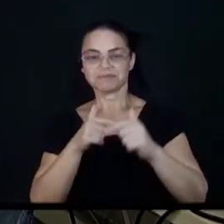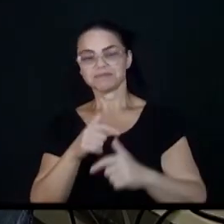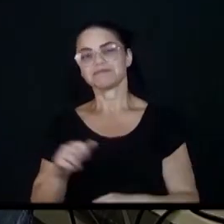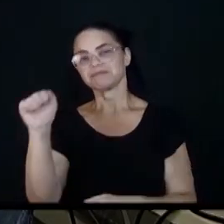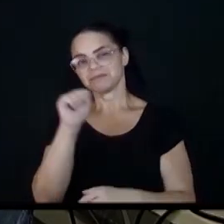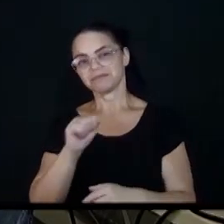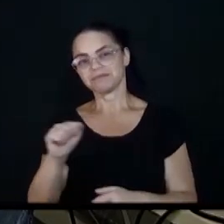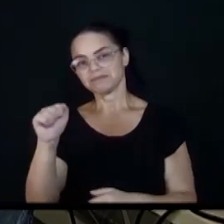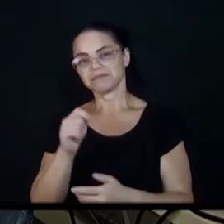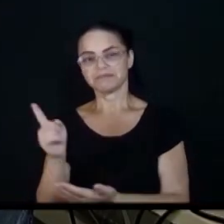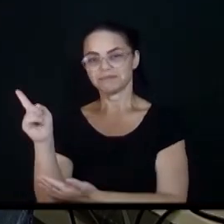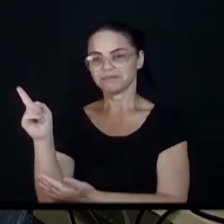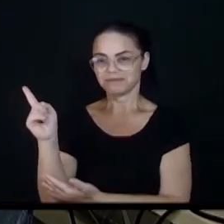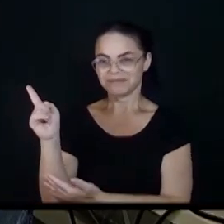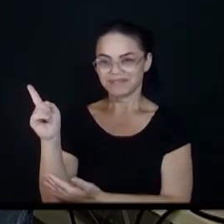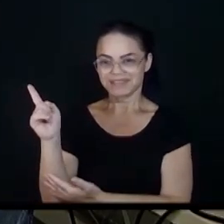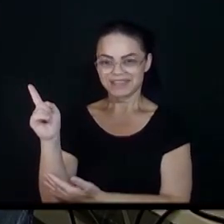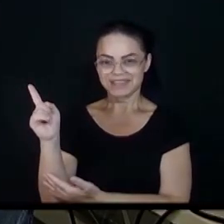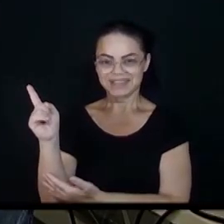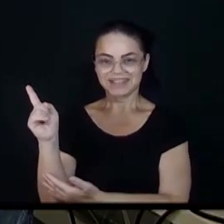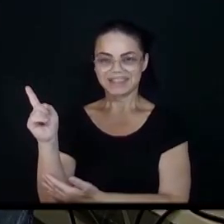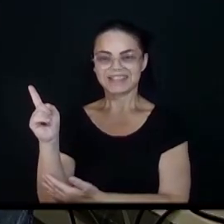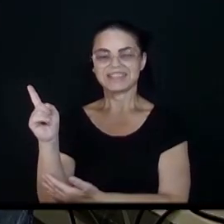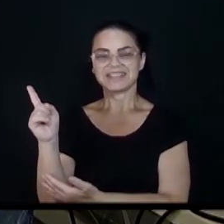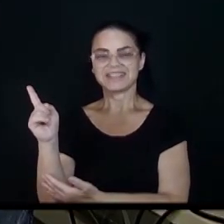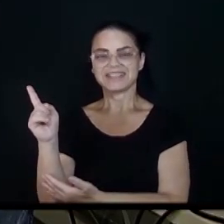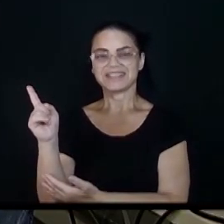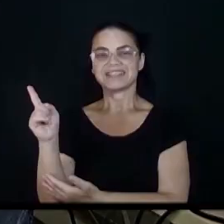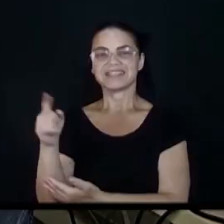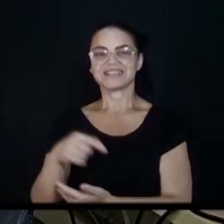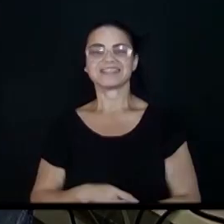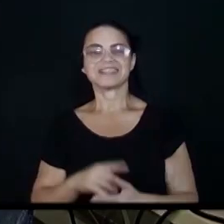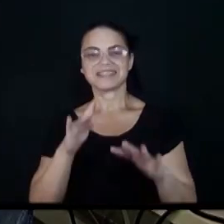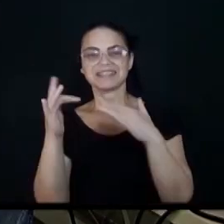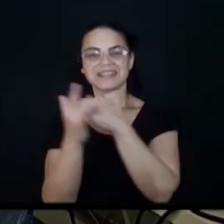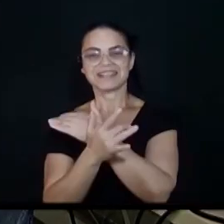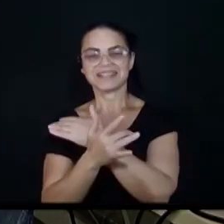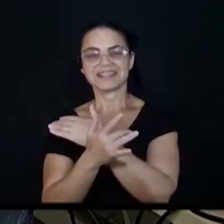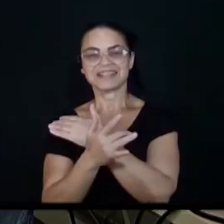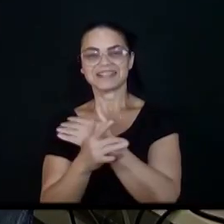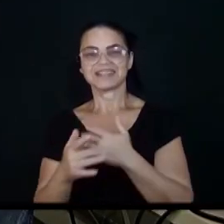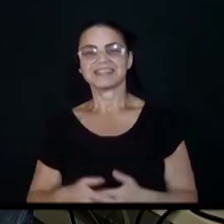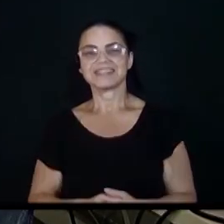Beneficente Direito de Ser também pelas redes sociais. Te espero